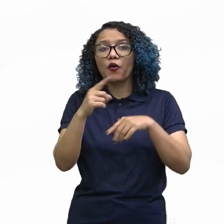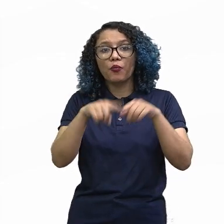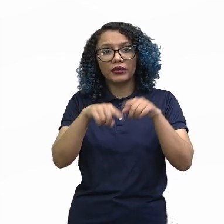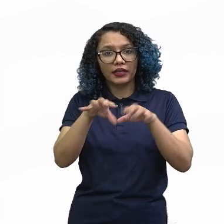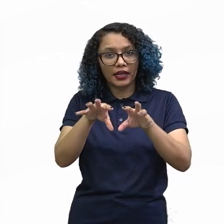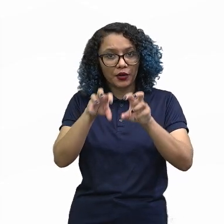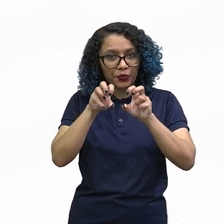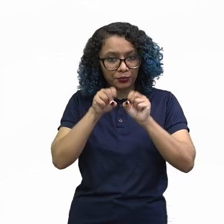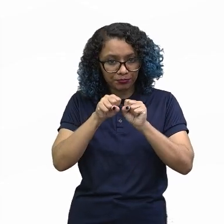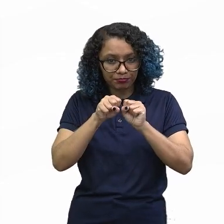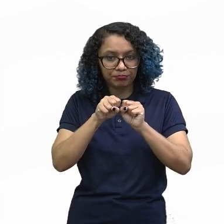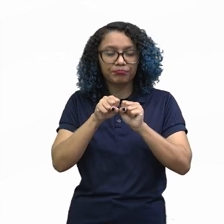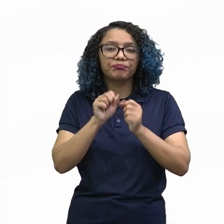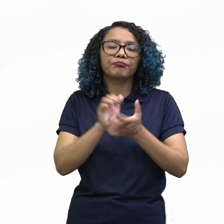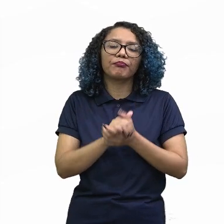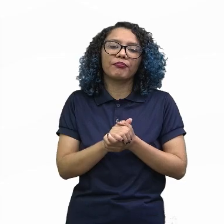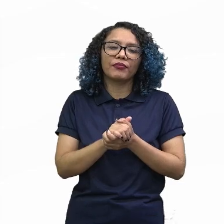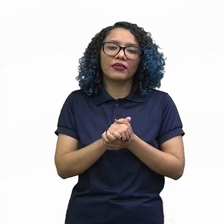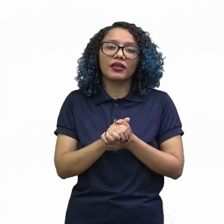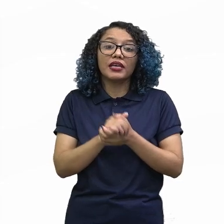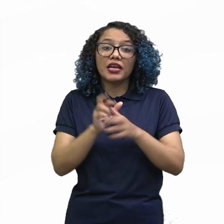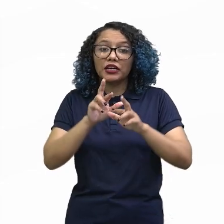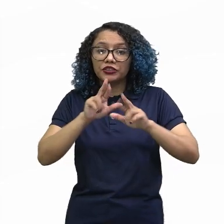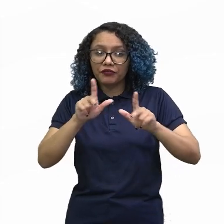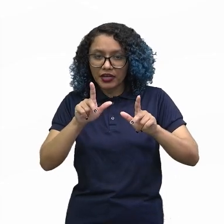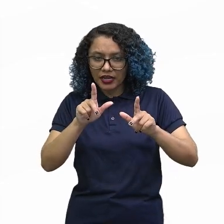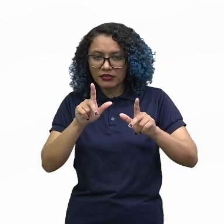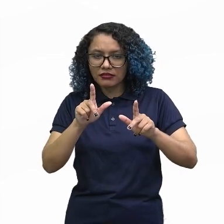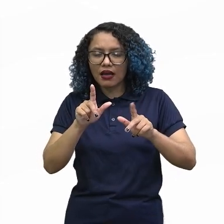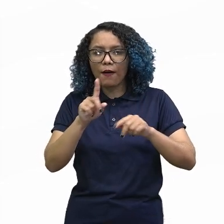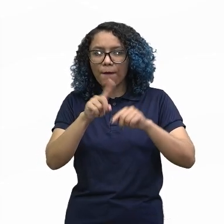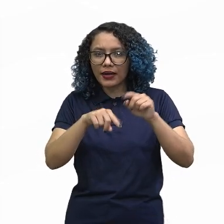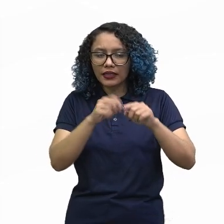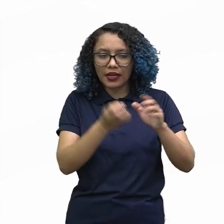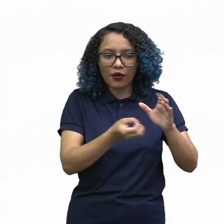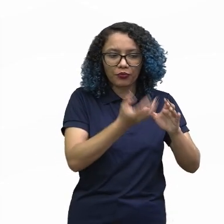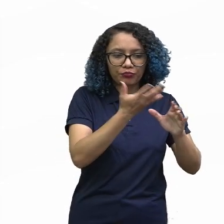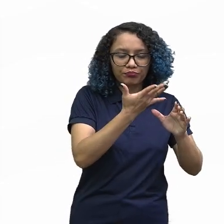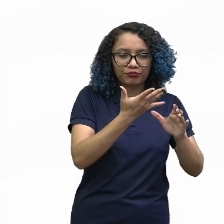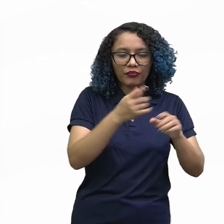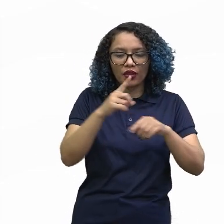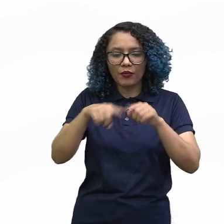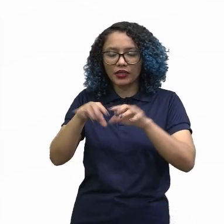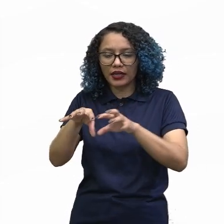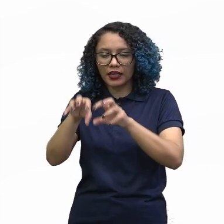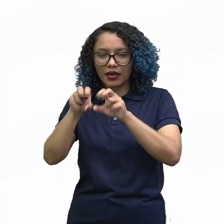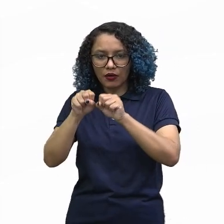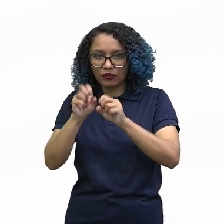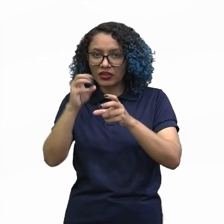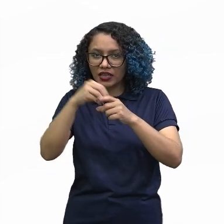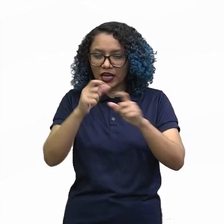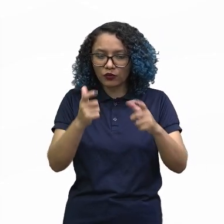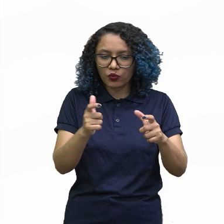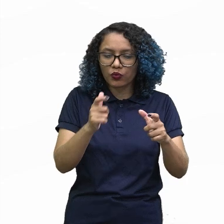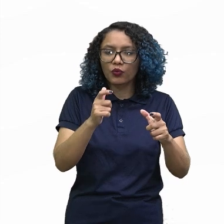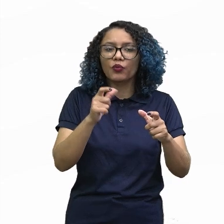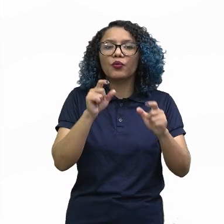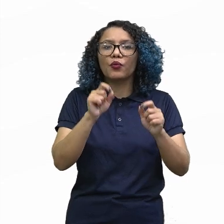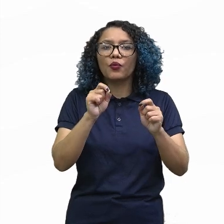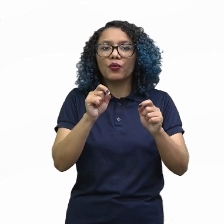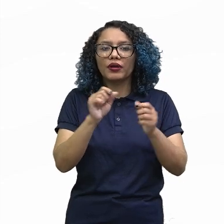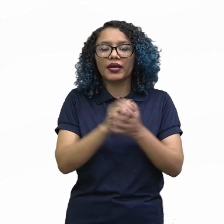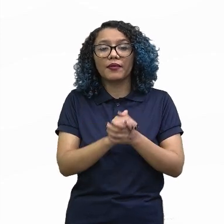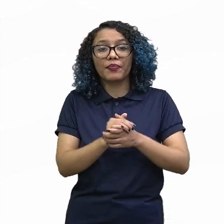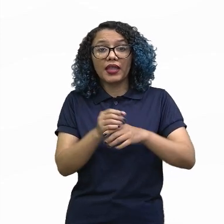única coisa que difere os receptores dos geradores nos esquemas dos circuitos elétricos é o sentido